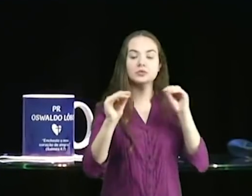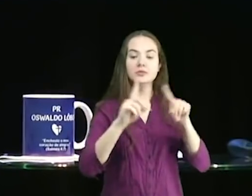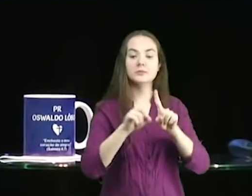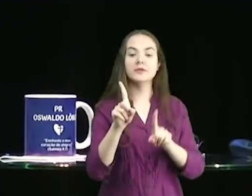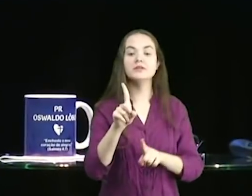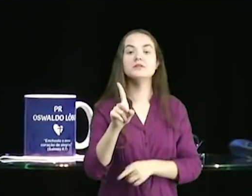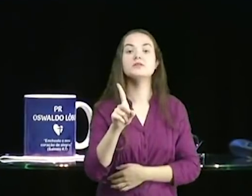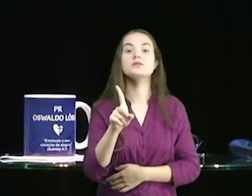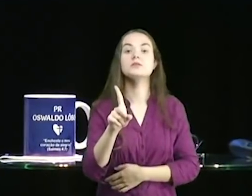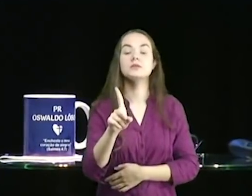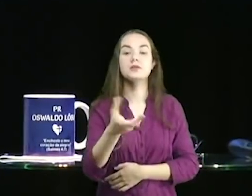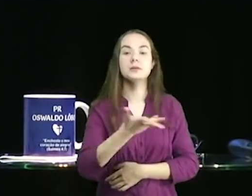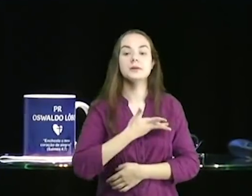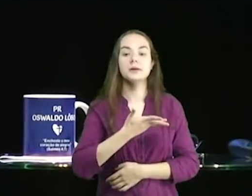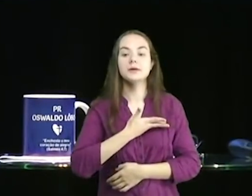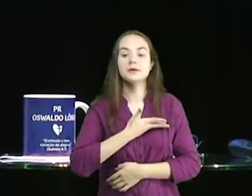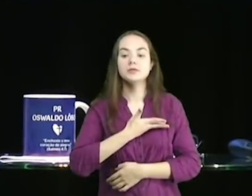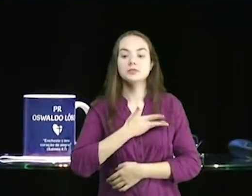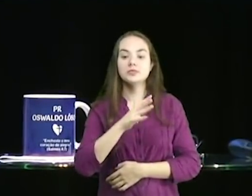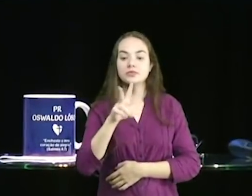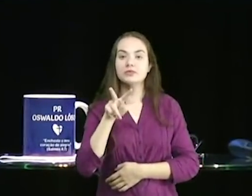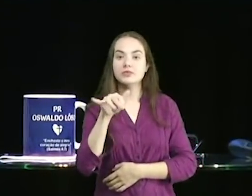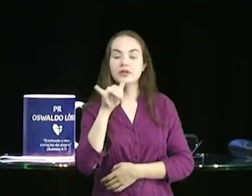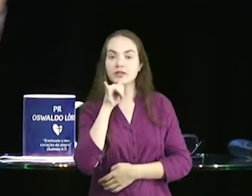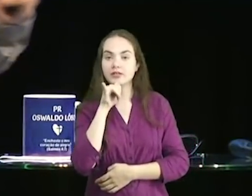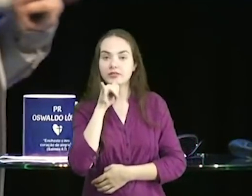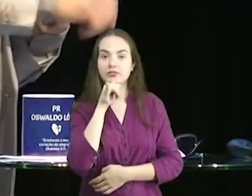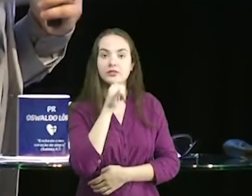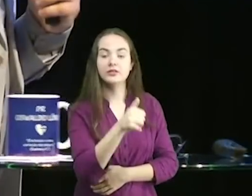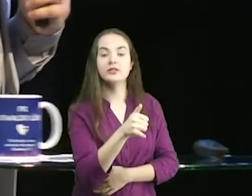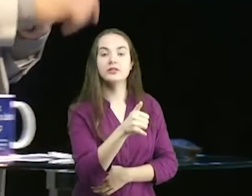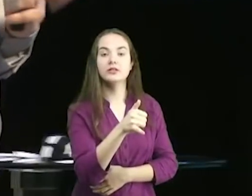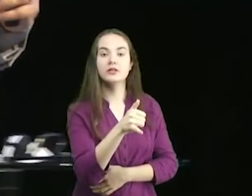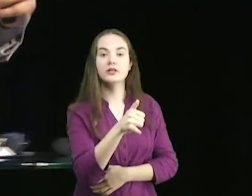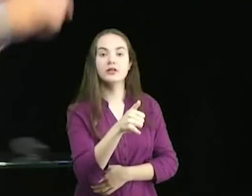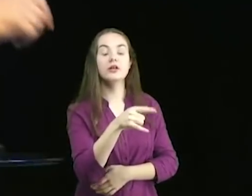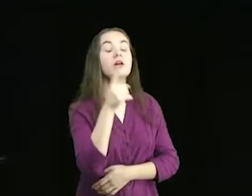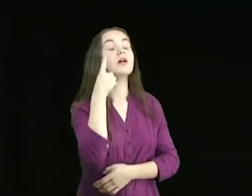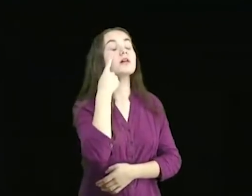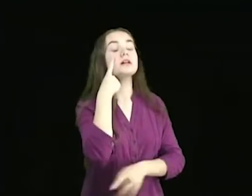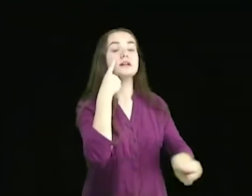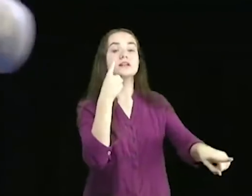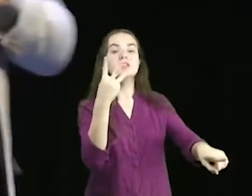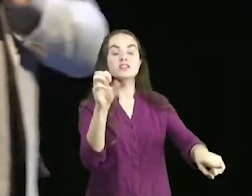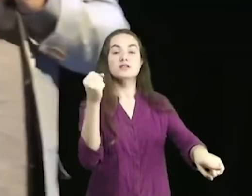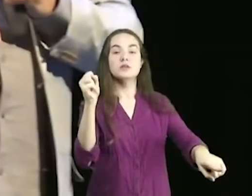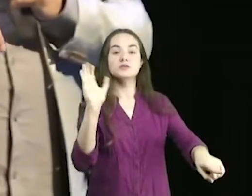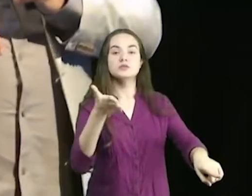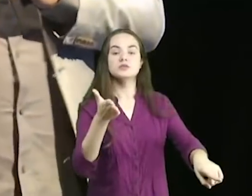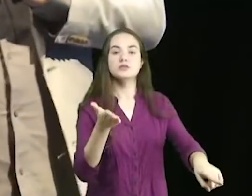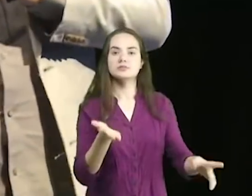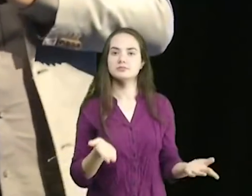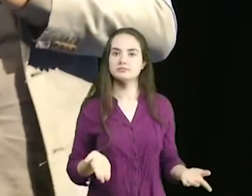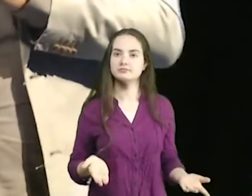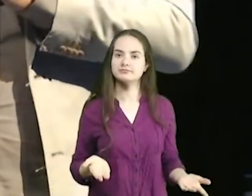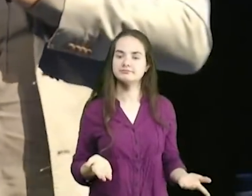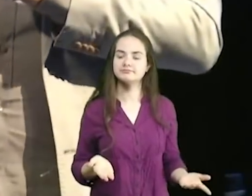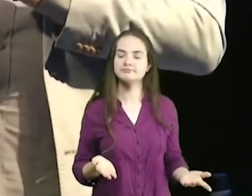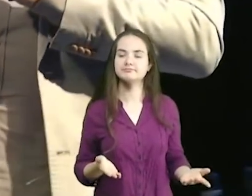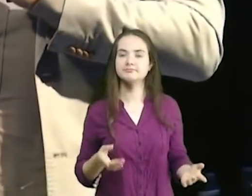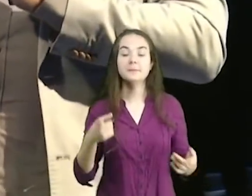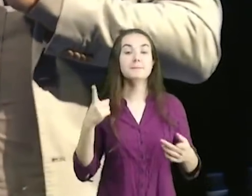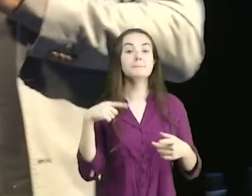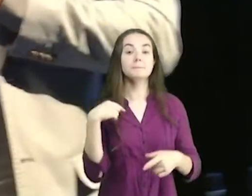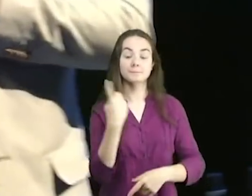olha lá, está aleijado há 38 anos. O milagre exige que a gente faça algo. Eu acho